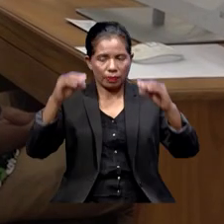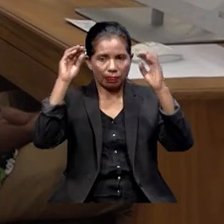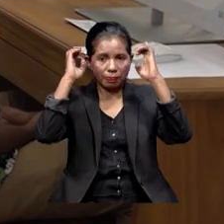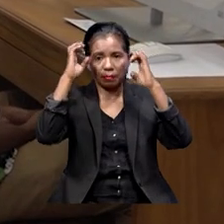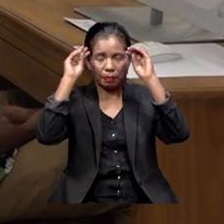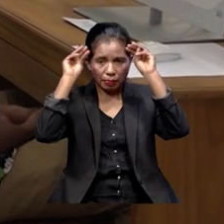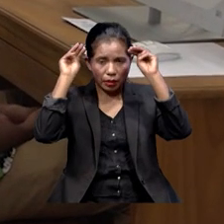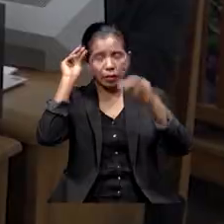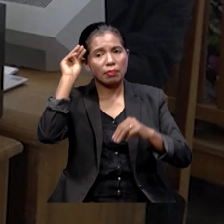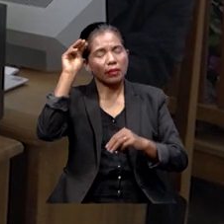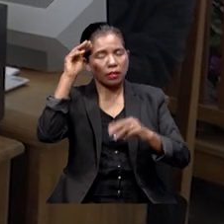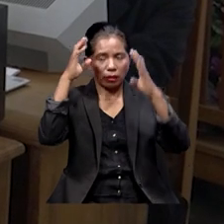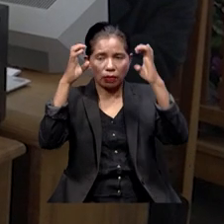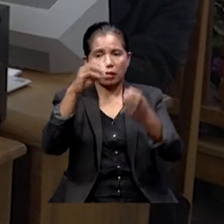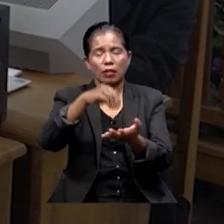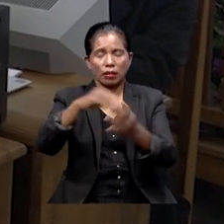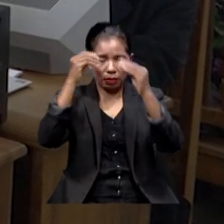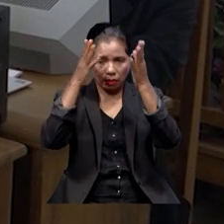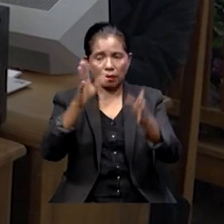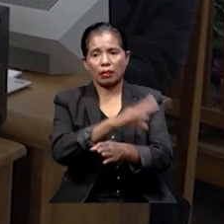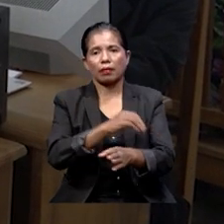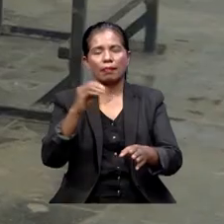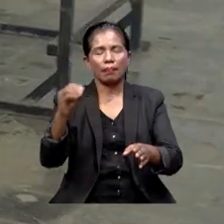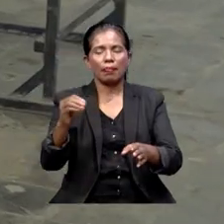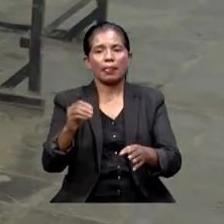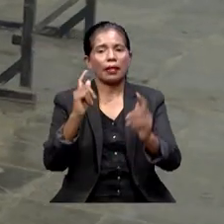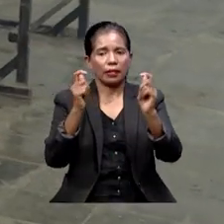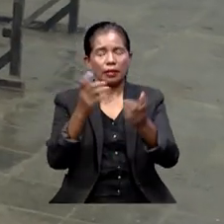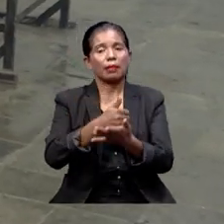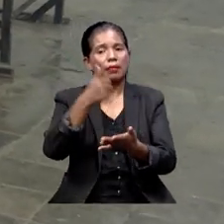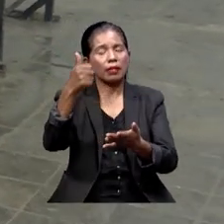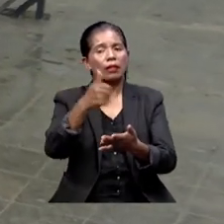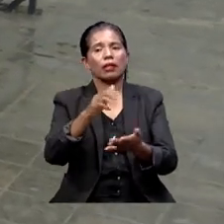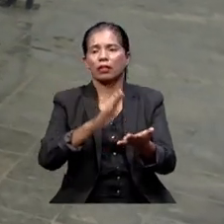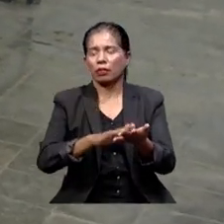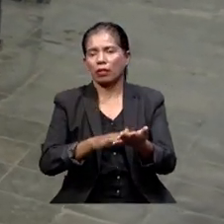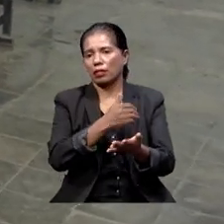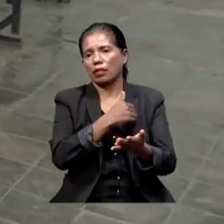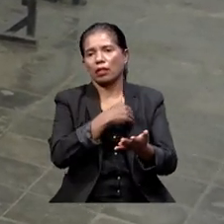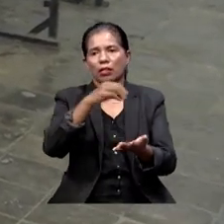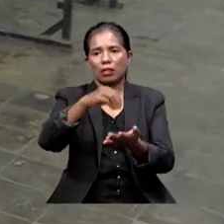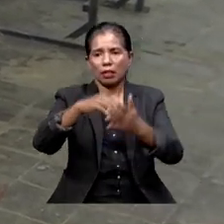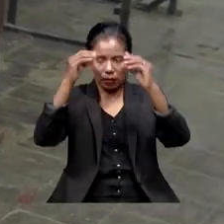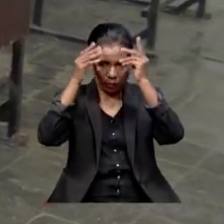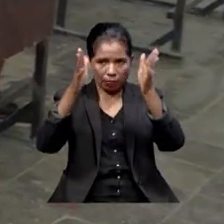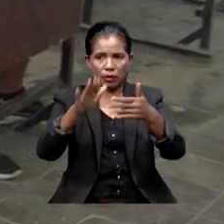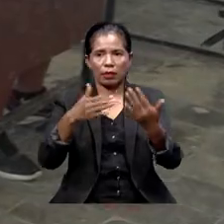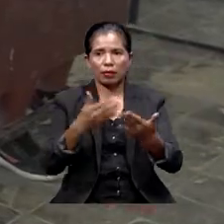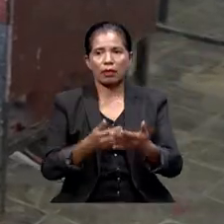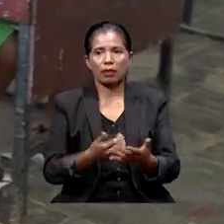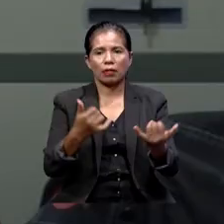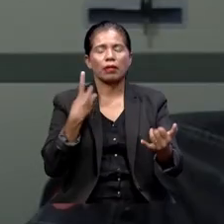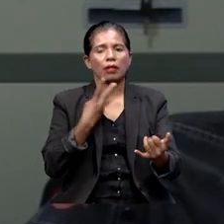colocou na professor na fase da rua, não é passa e ateste a bolsa candidatura, mas a escola refere-se da o que tem colocação professor. Para lá, né, a